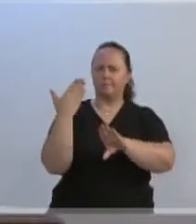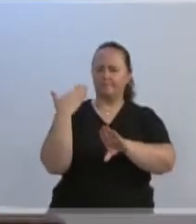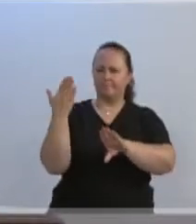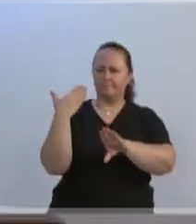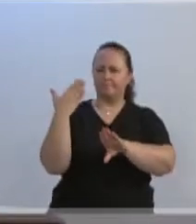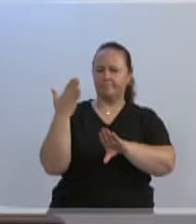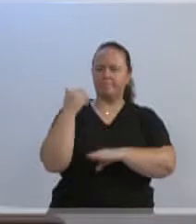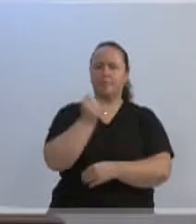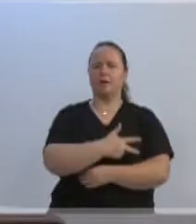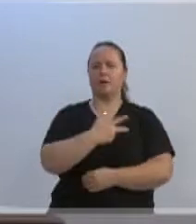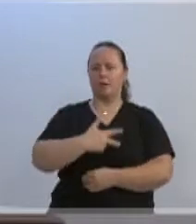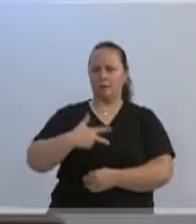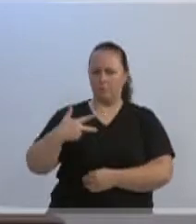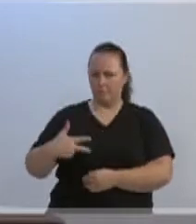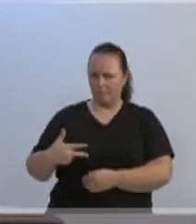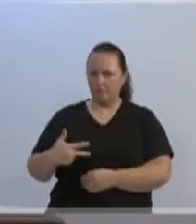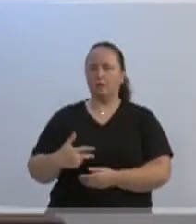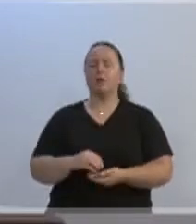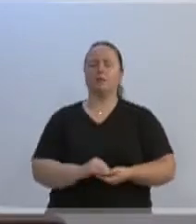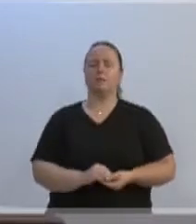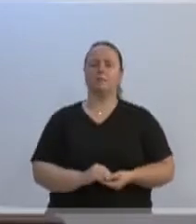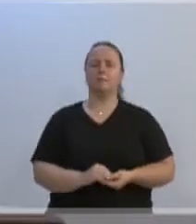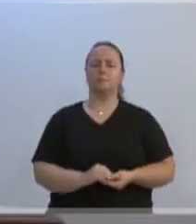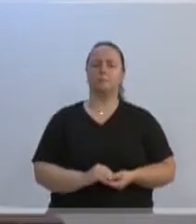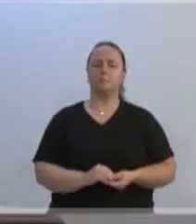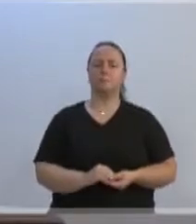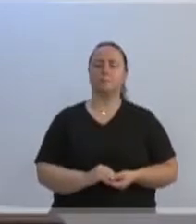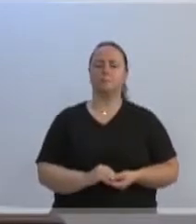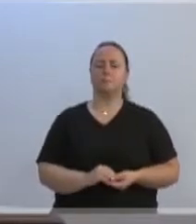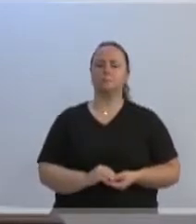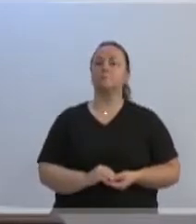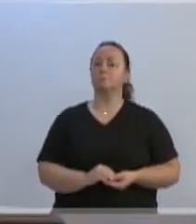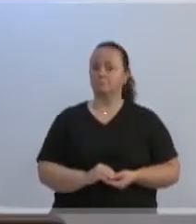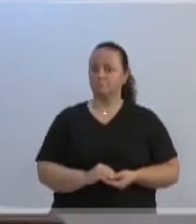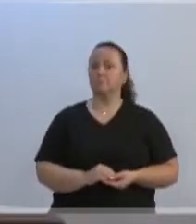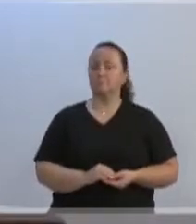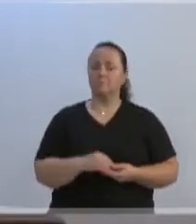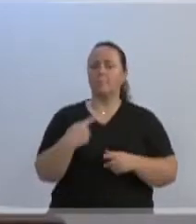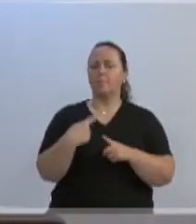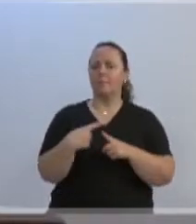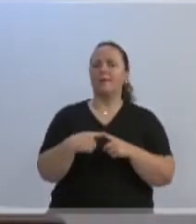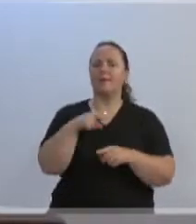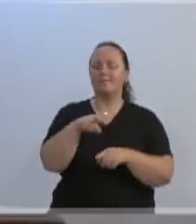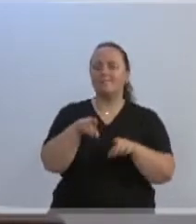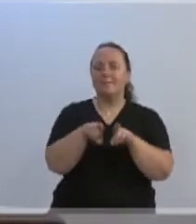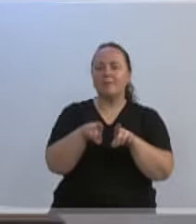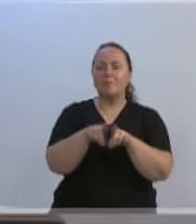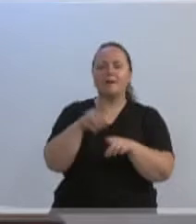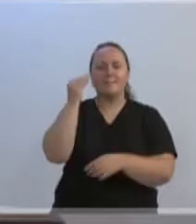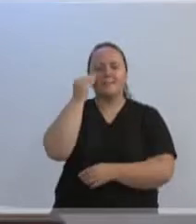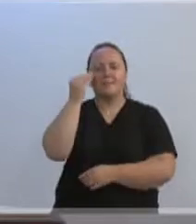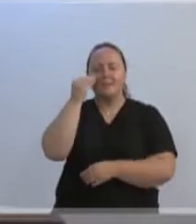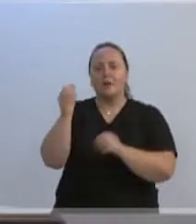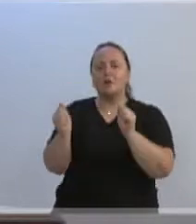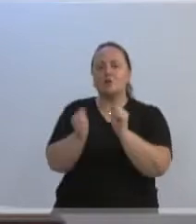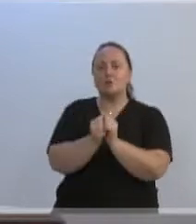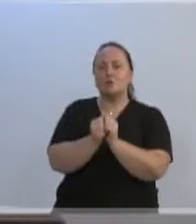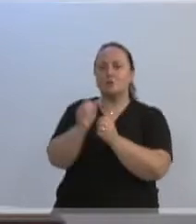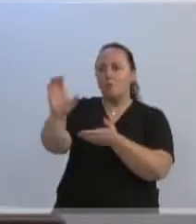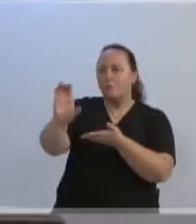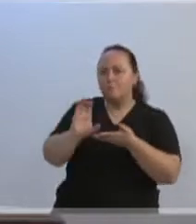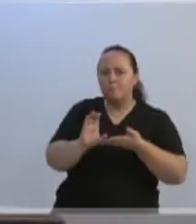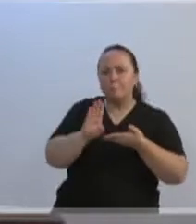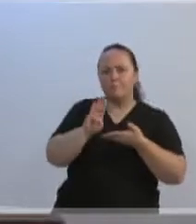prefeito joão paulo joão paulo kleinübing que buscou esse financiamento junto ao bid e hoje a a